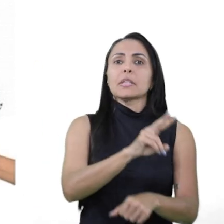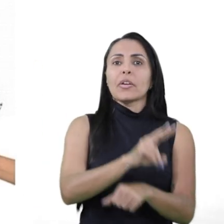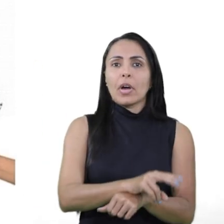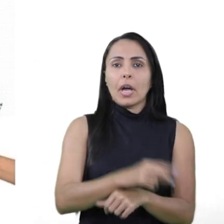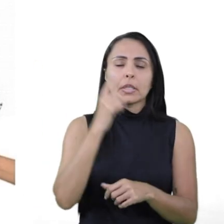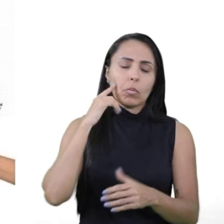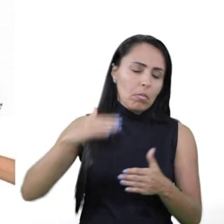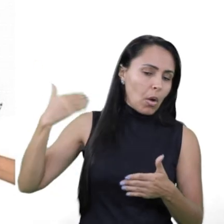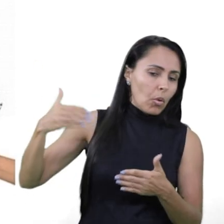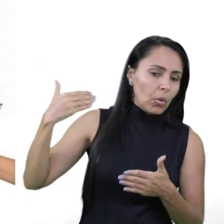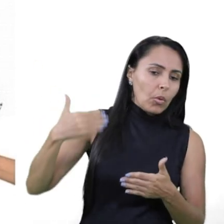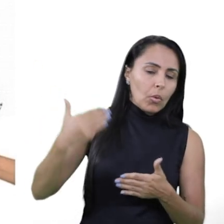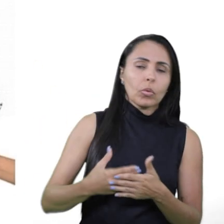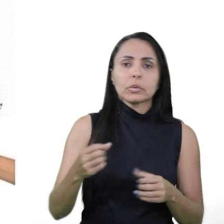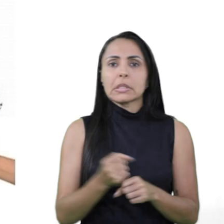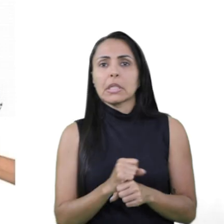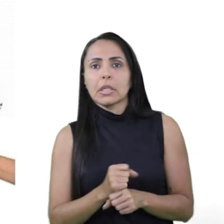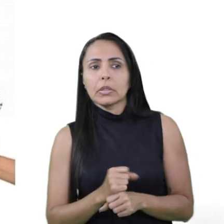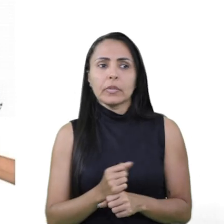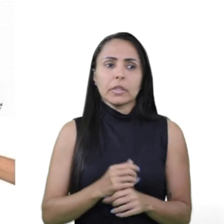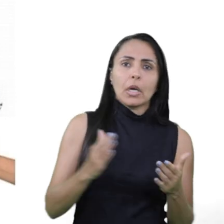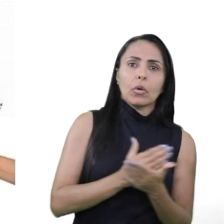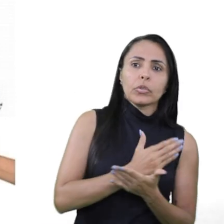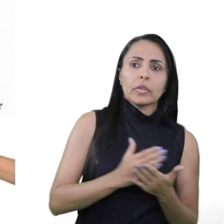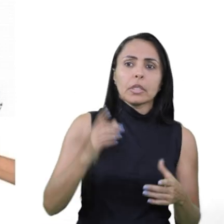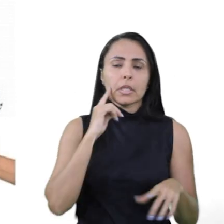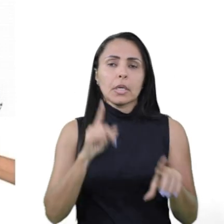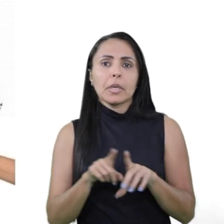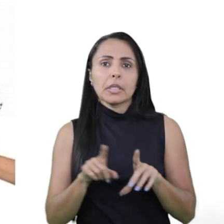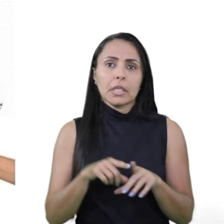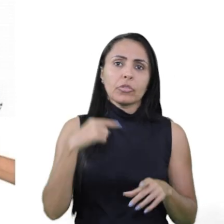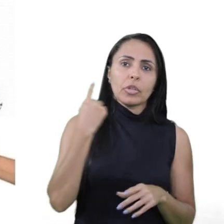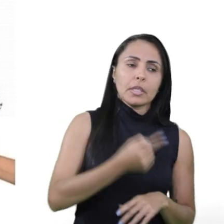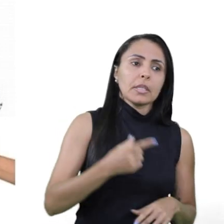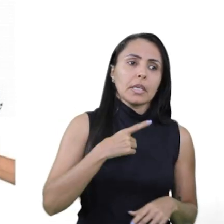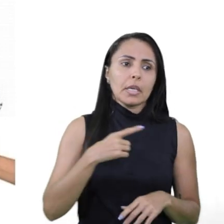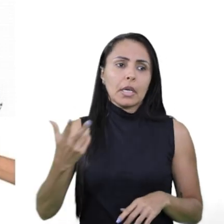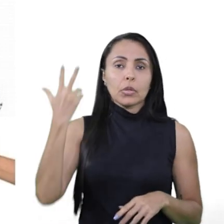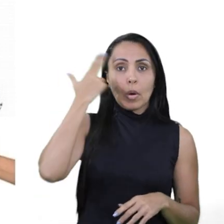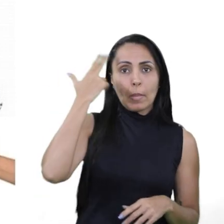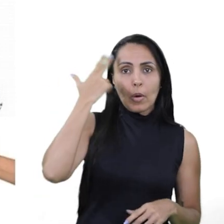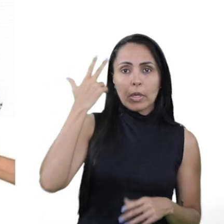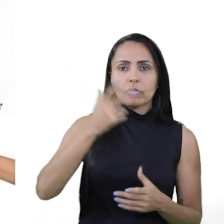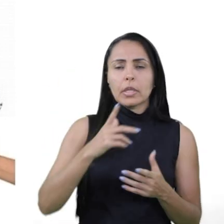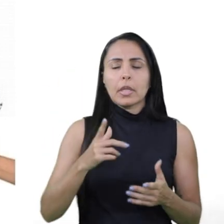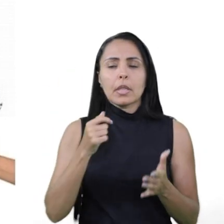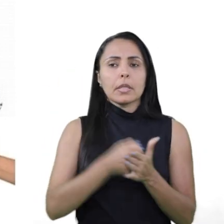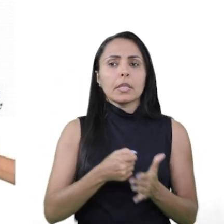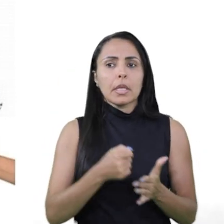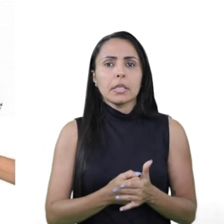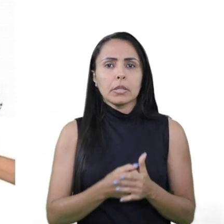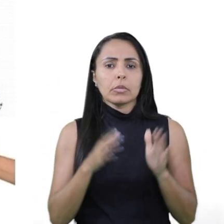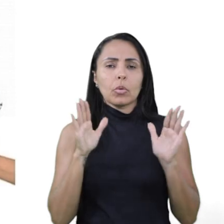longo do tempo, devido a alguns vícios que a gente possa vir a ter, né, é normal a gente tentar se inclinar